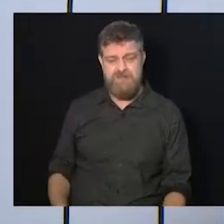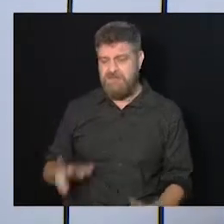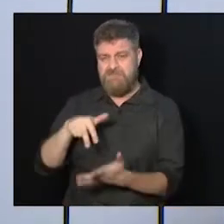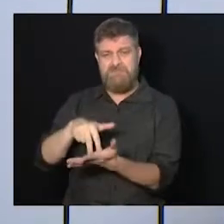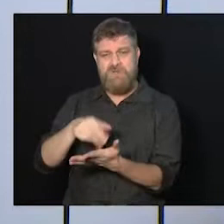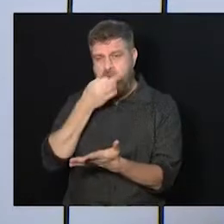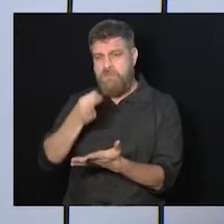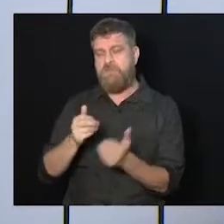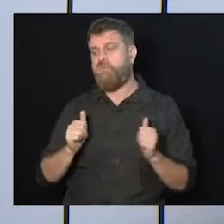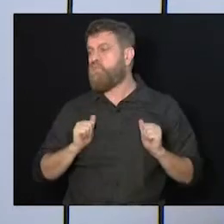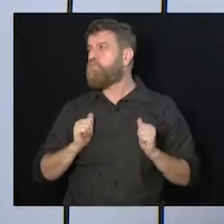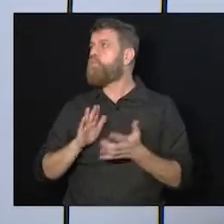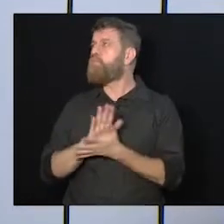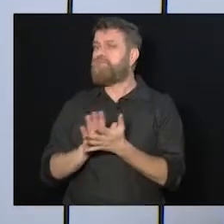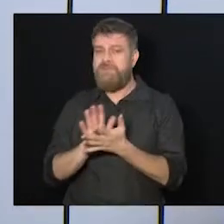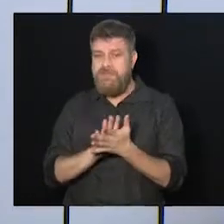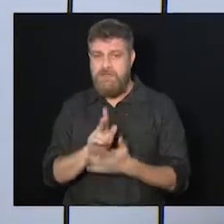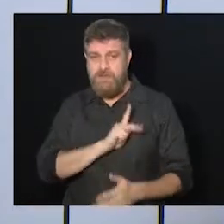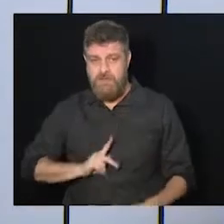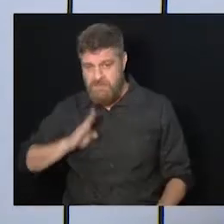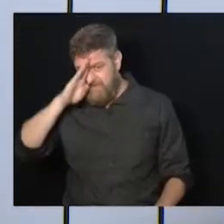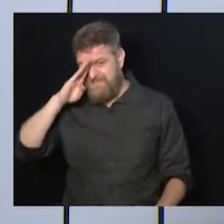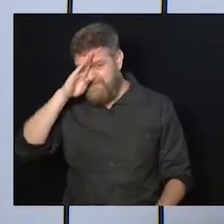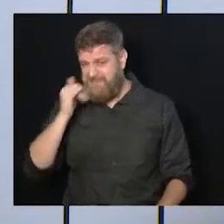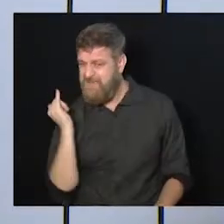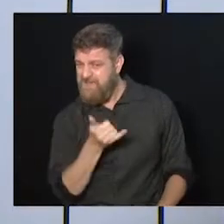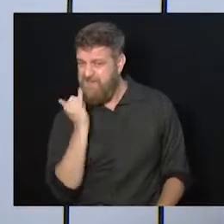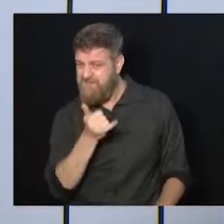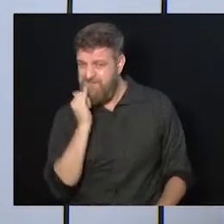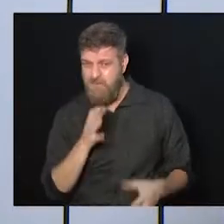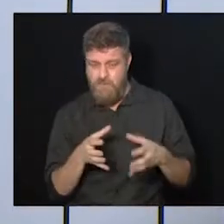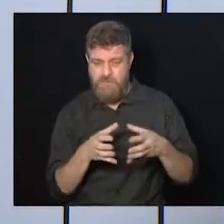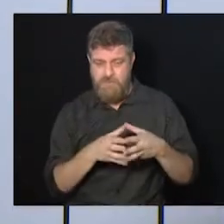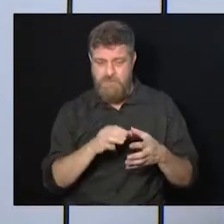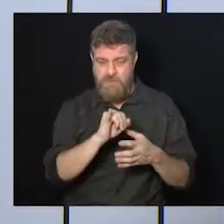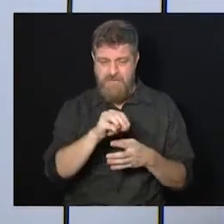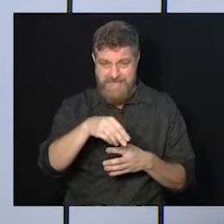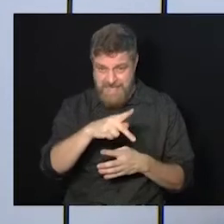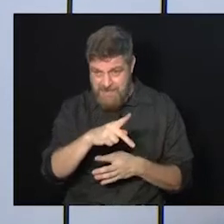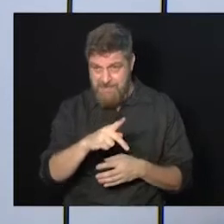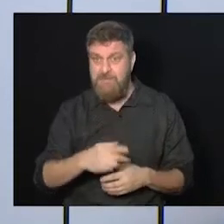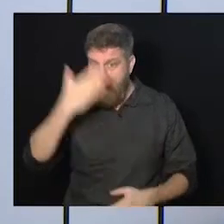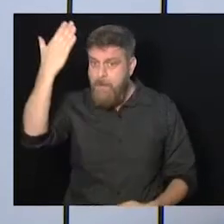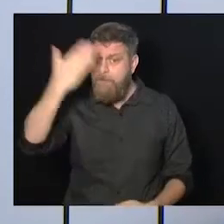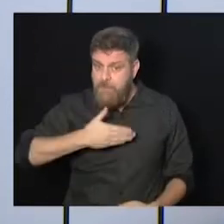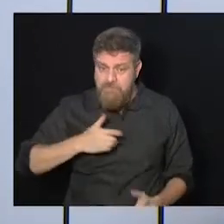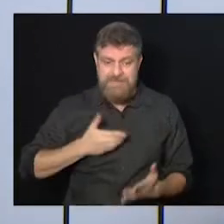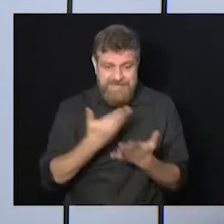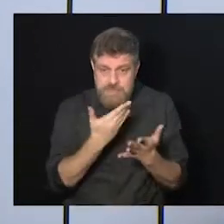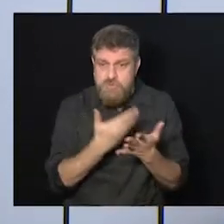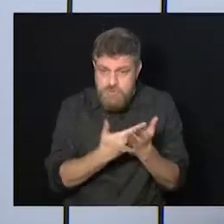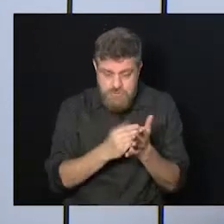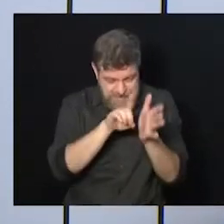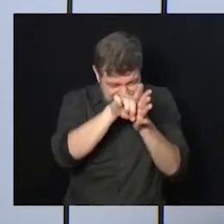posicionou, inclusive, quando o presidente refutou, desdenhou dos dados do INPE, que depois foram confirmados por estudos da NASA.